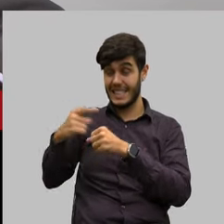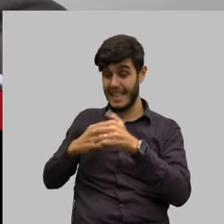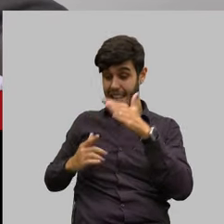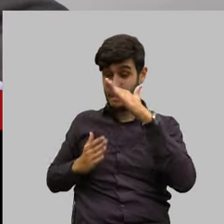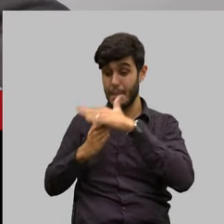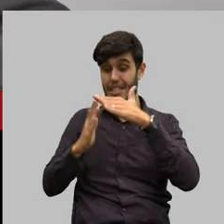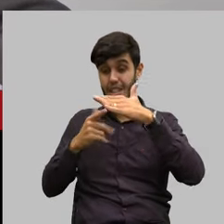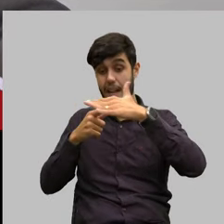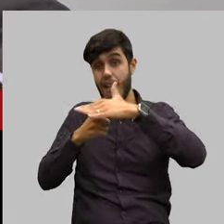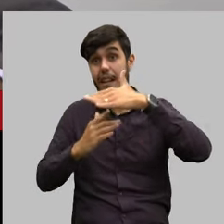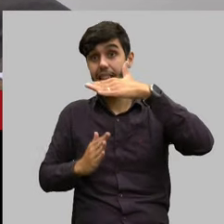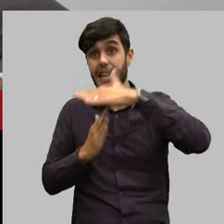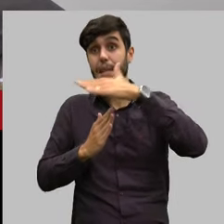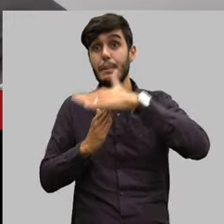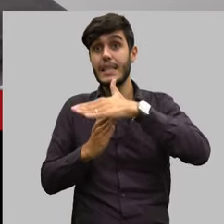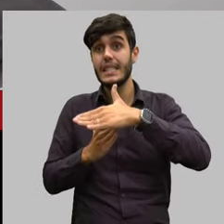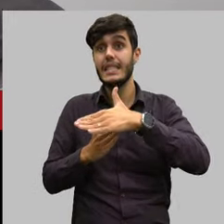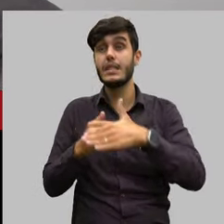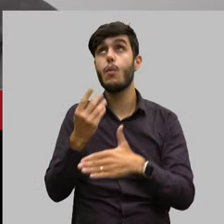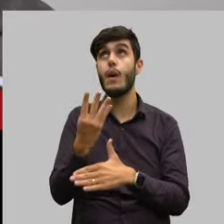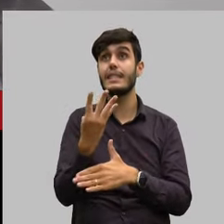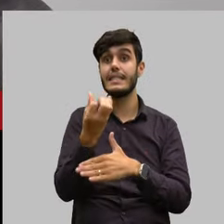eh em